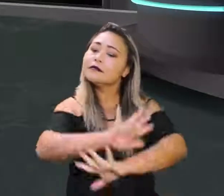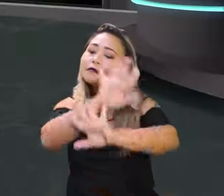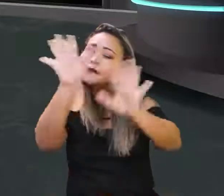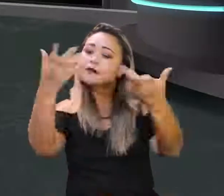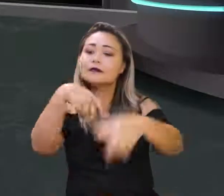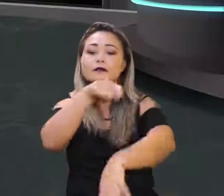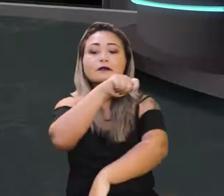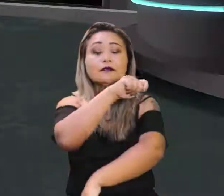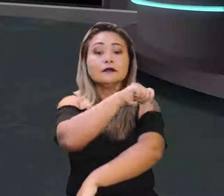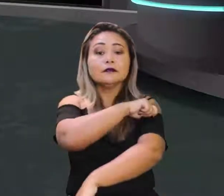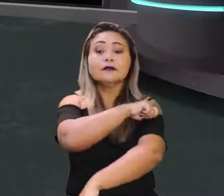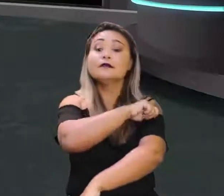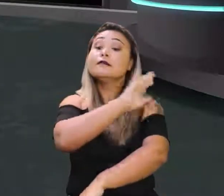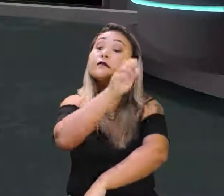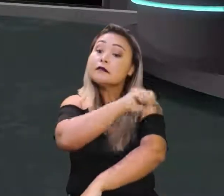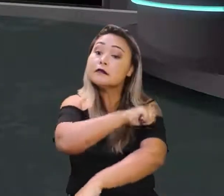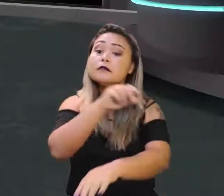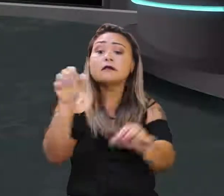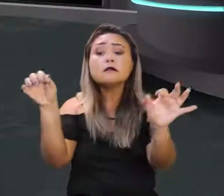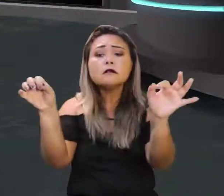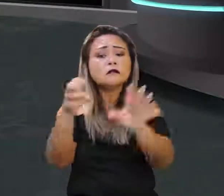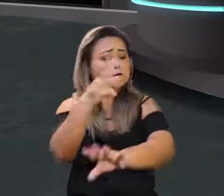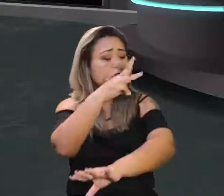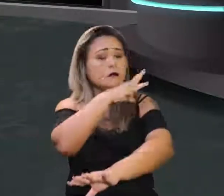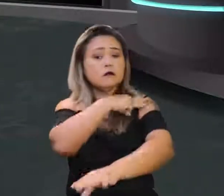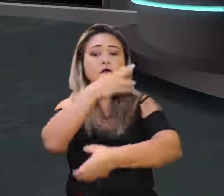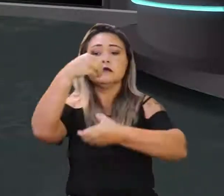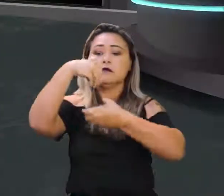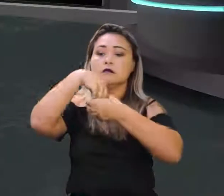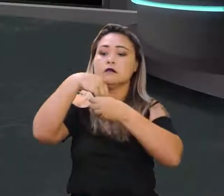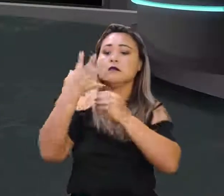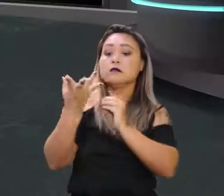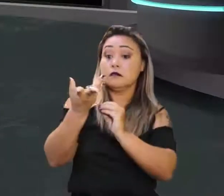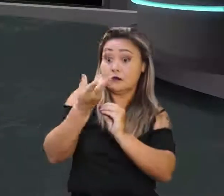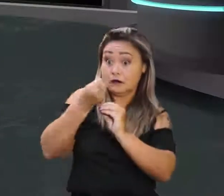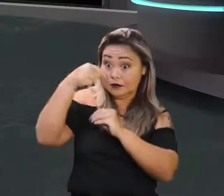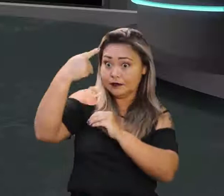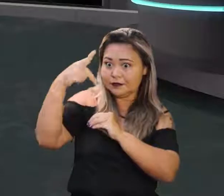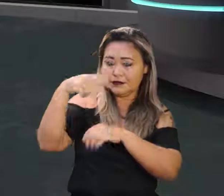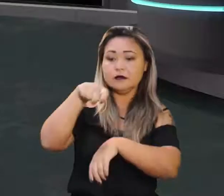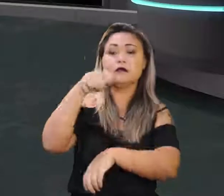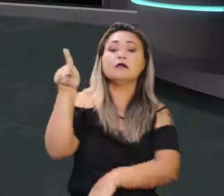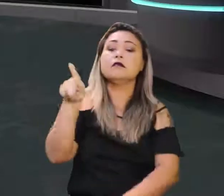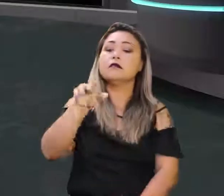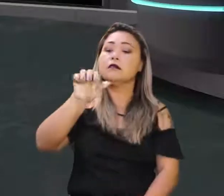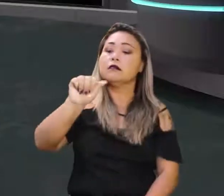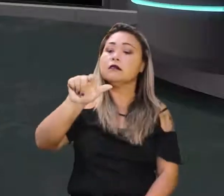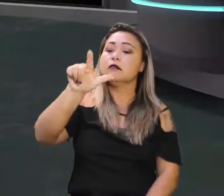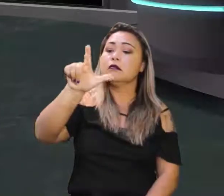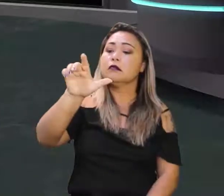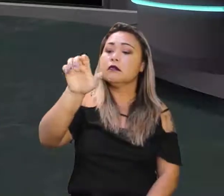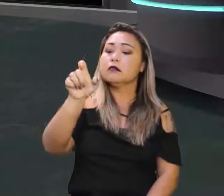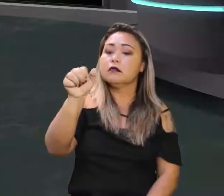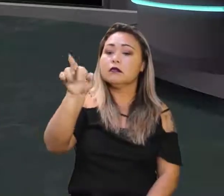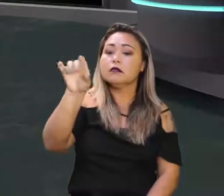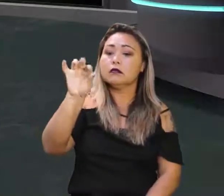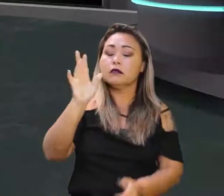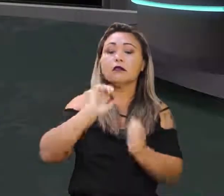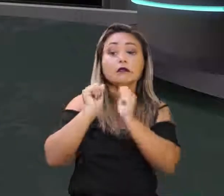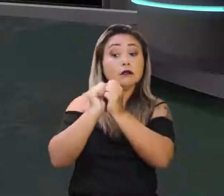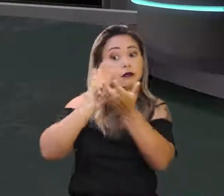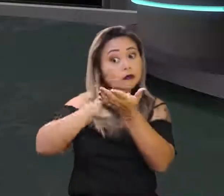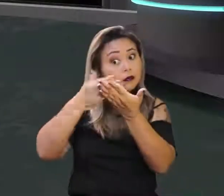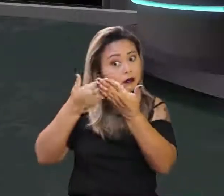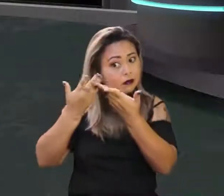Olá, aluno do ensino médio do componente curricular de artes. Eu sou o professor Alexandre Lacerda, estou aqui com